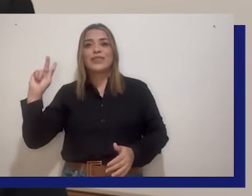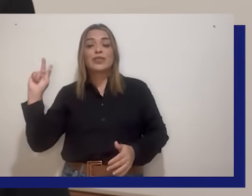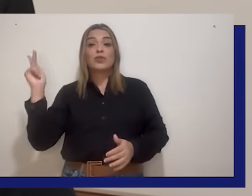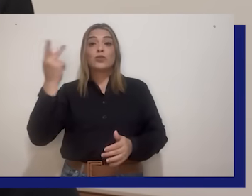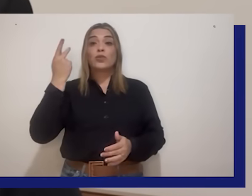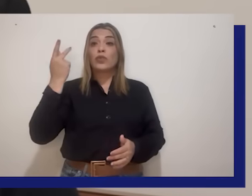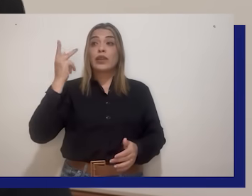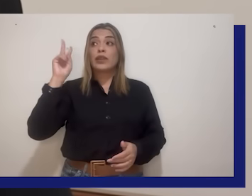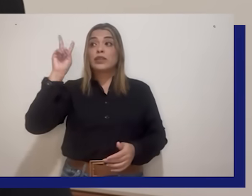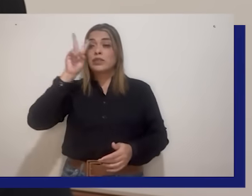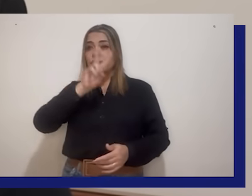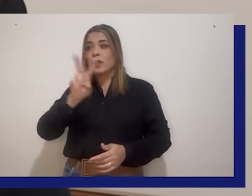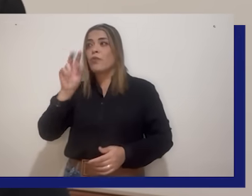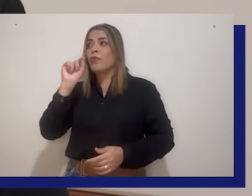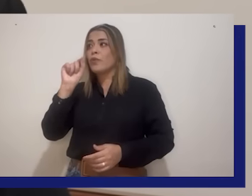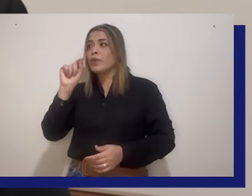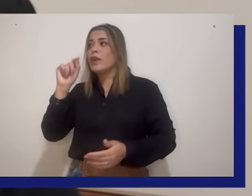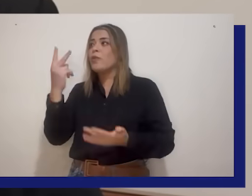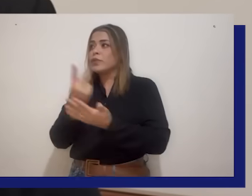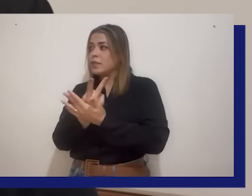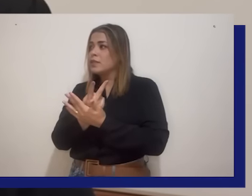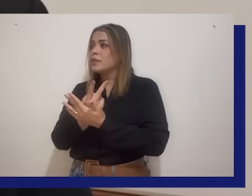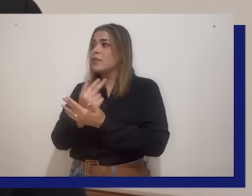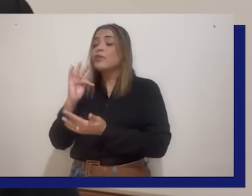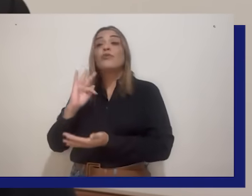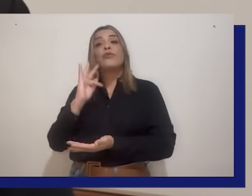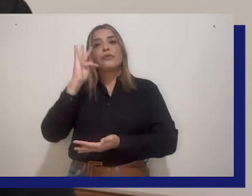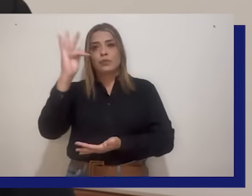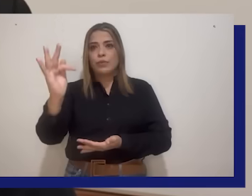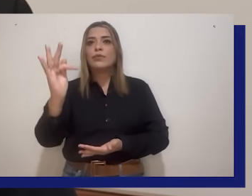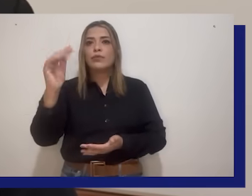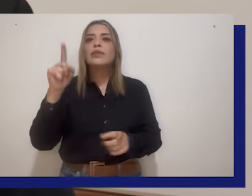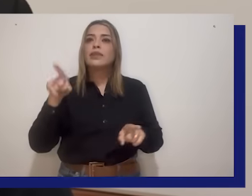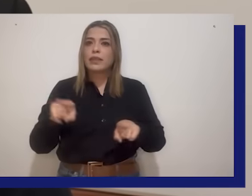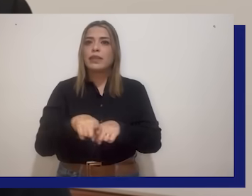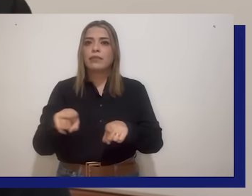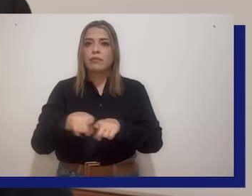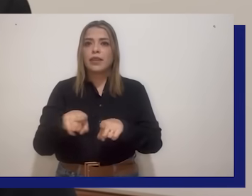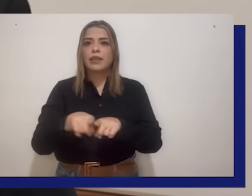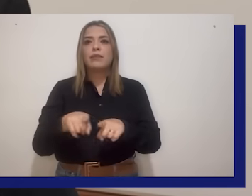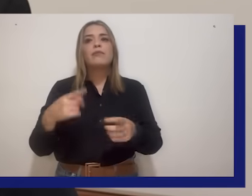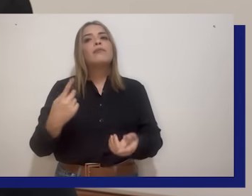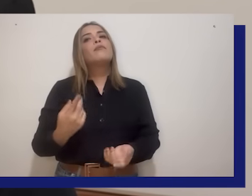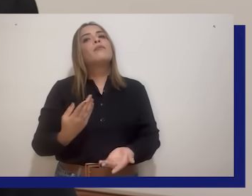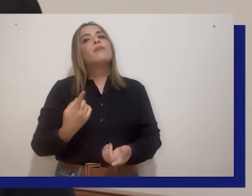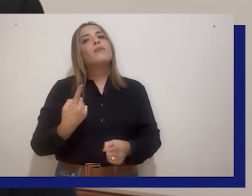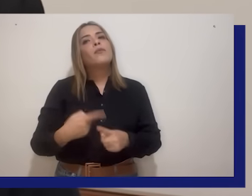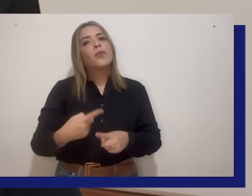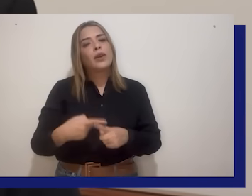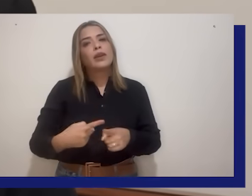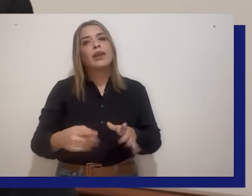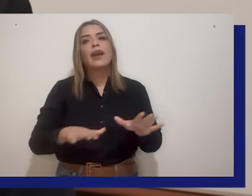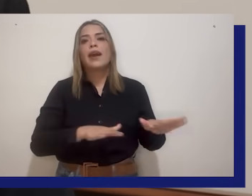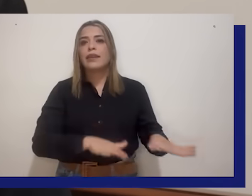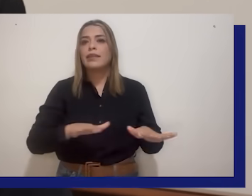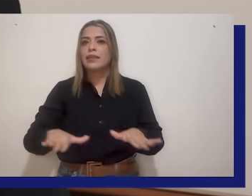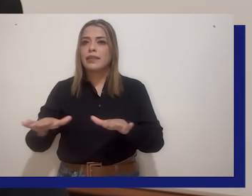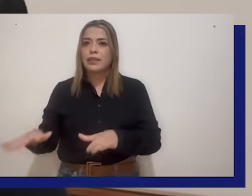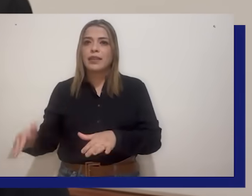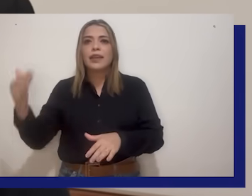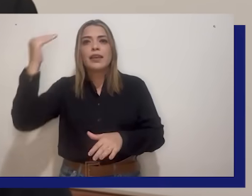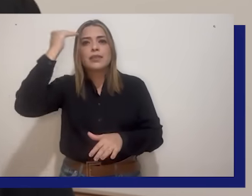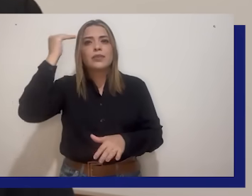feito e o caminho que a gente ainda tem a percorrer para garantir realmente essa prioridade da criança e